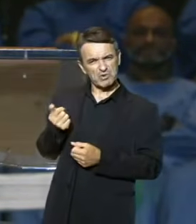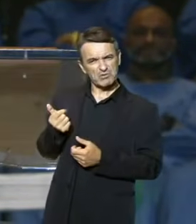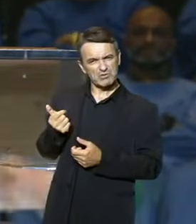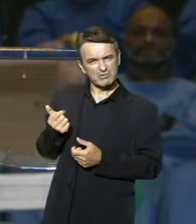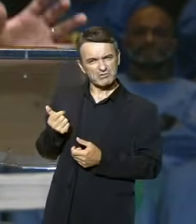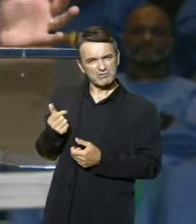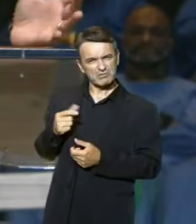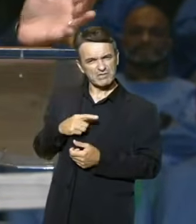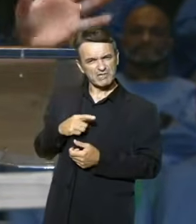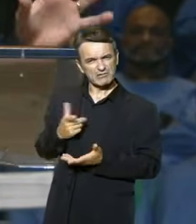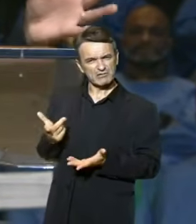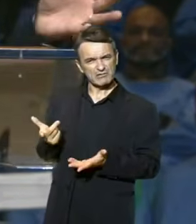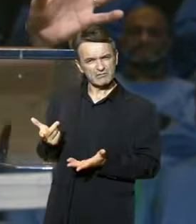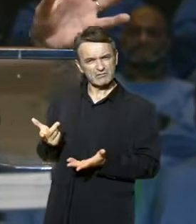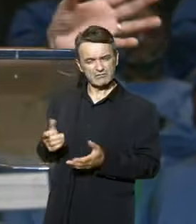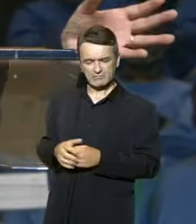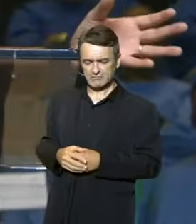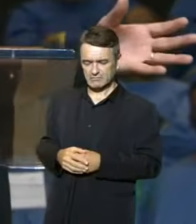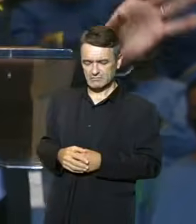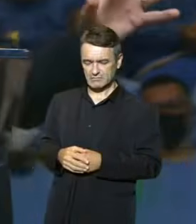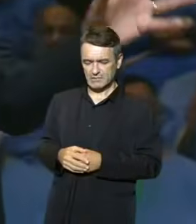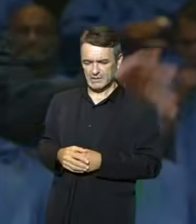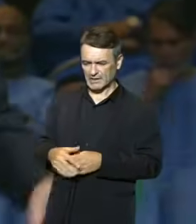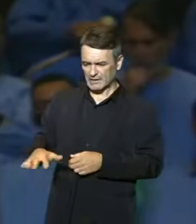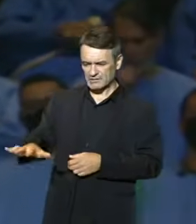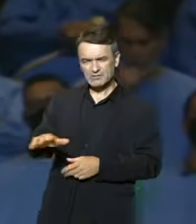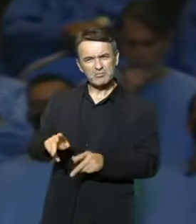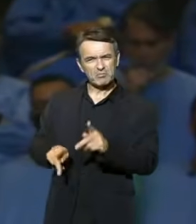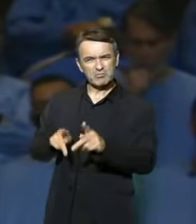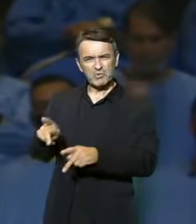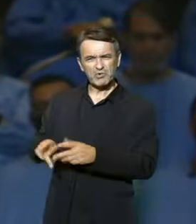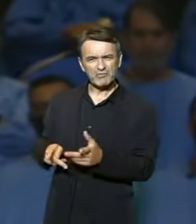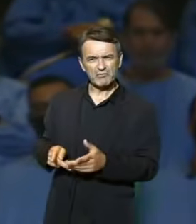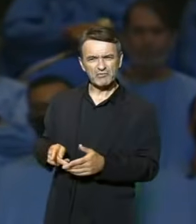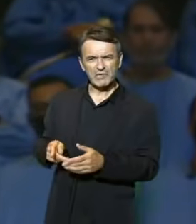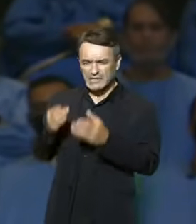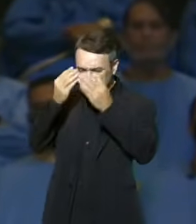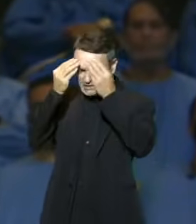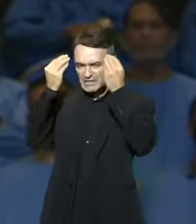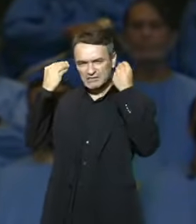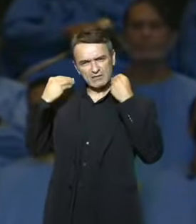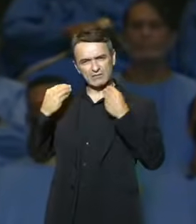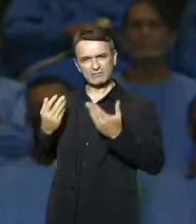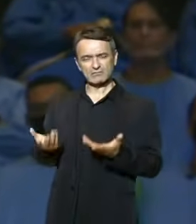Será que essa memória seletiva do povo está afetando você?